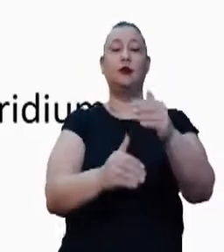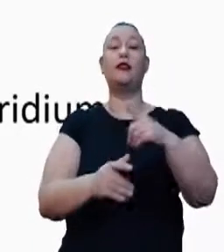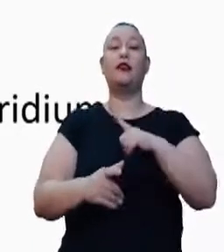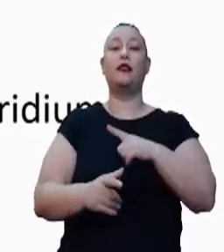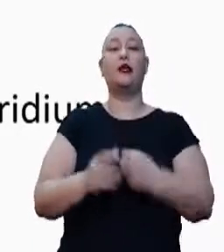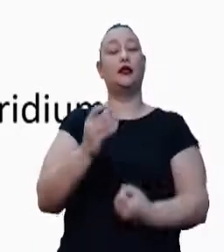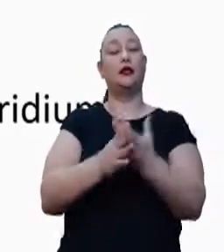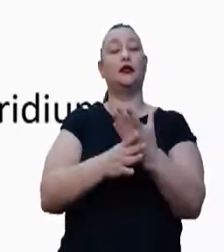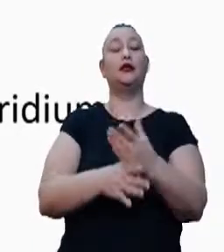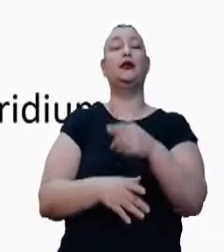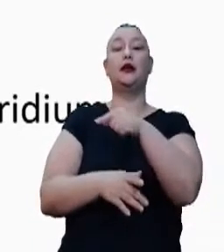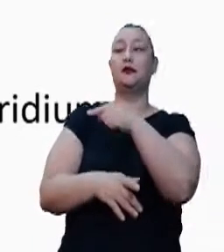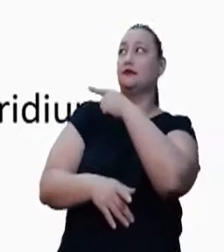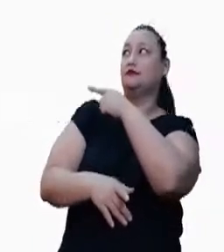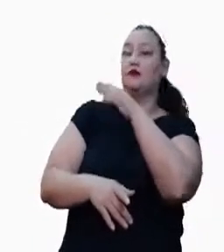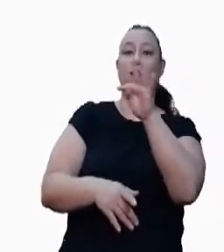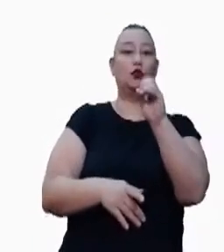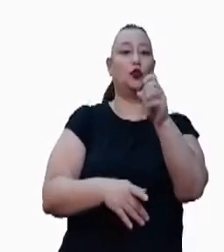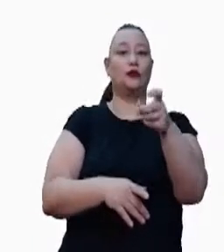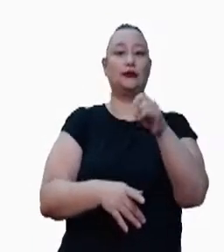ela produz essa toxina.